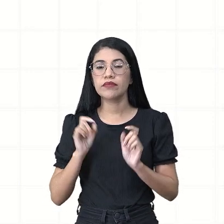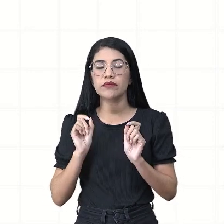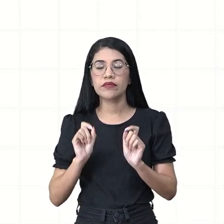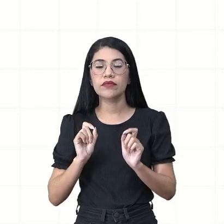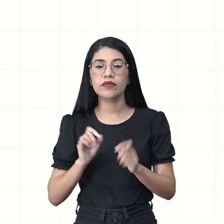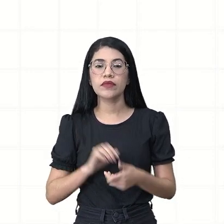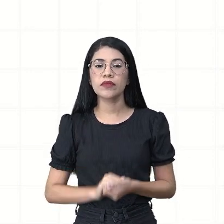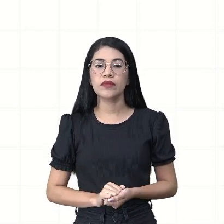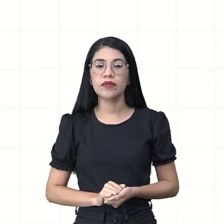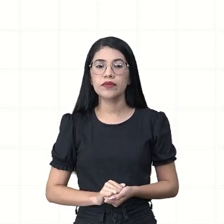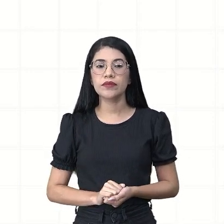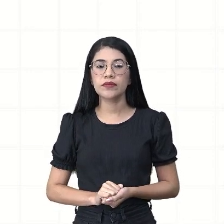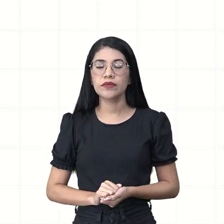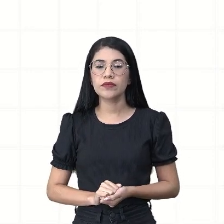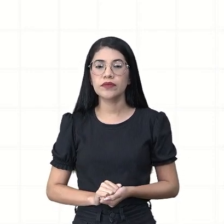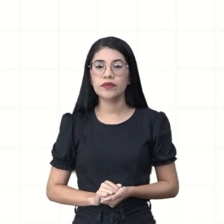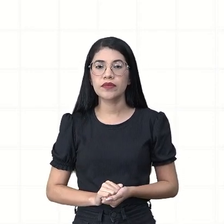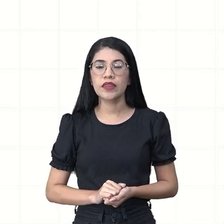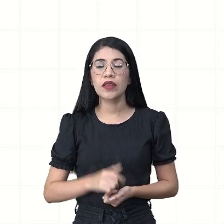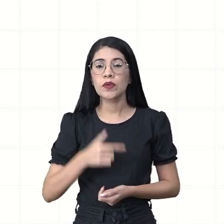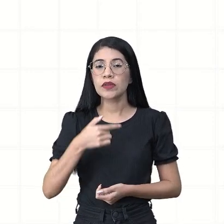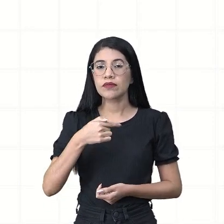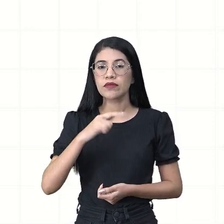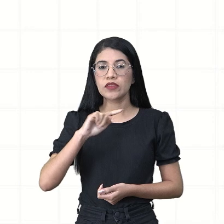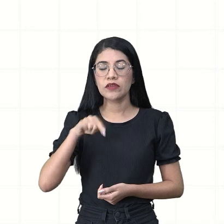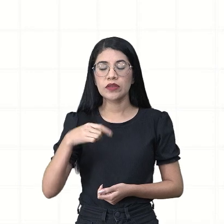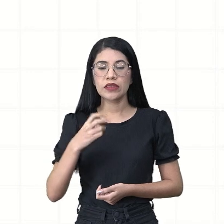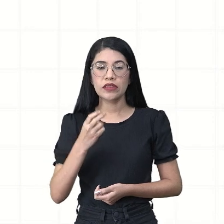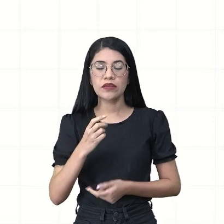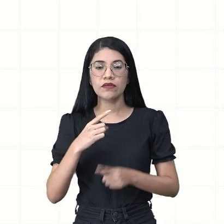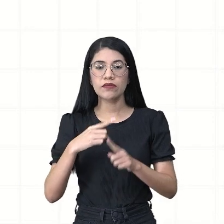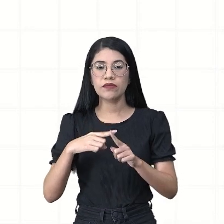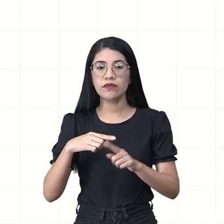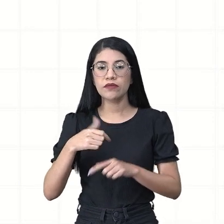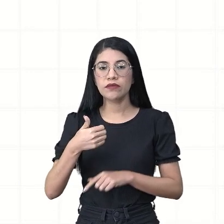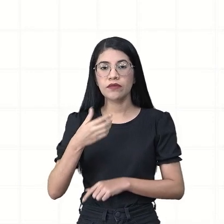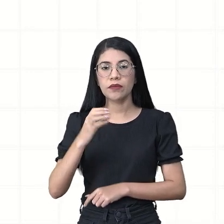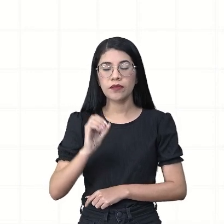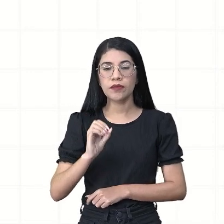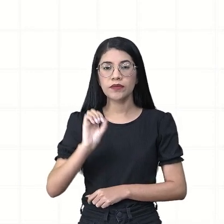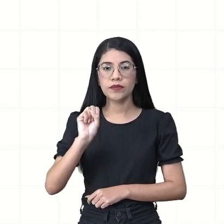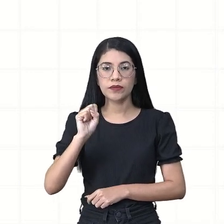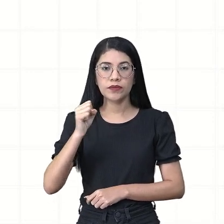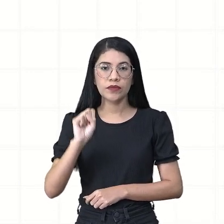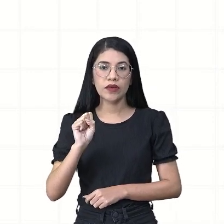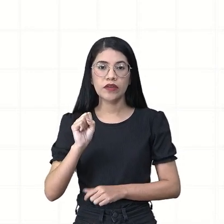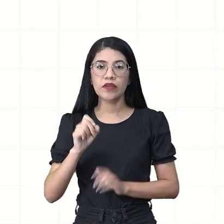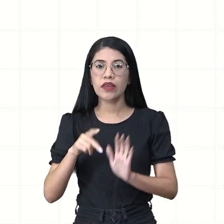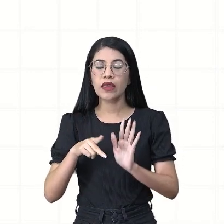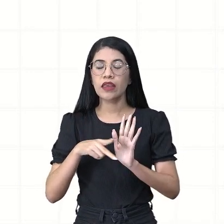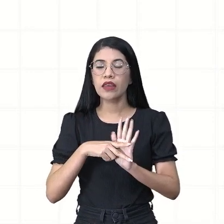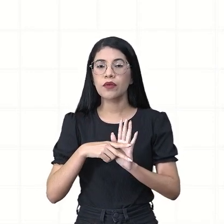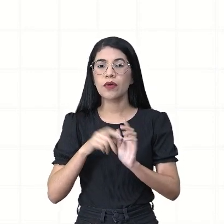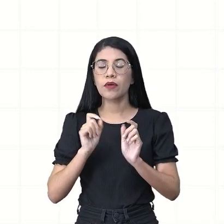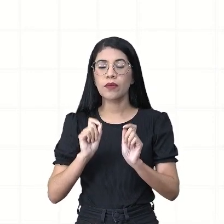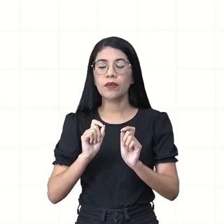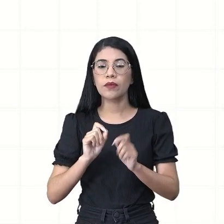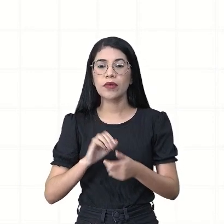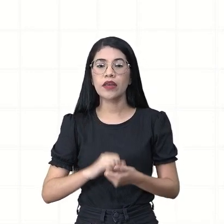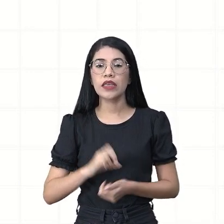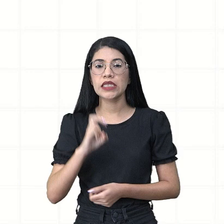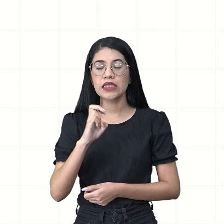medida aqui, olha só, 7,5 vezes 10 à oitava é a mesma coisa que